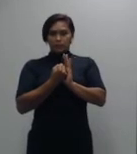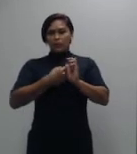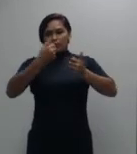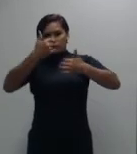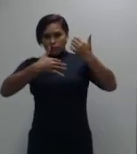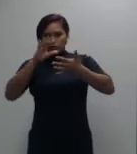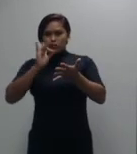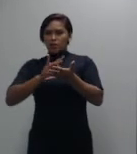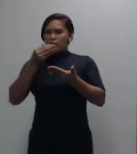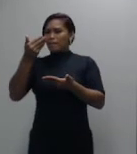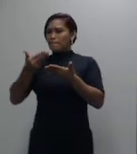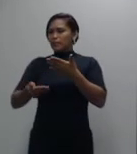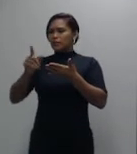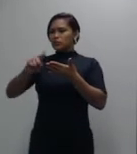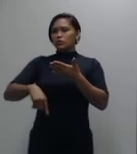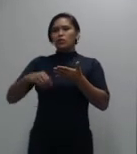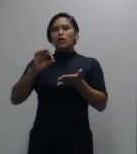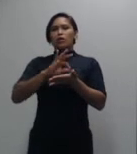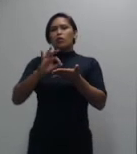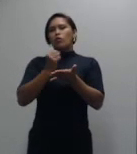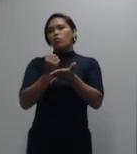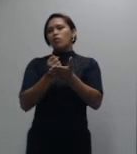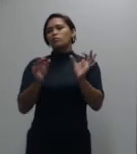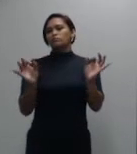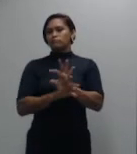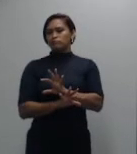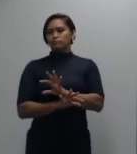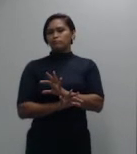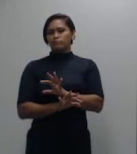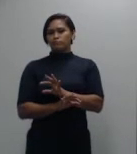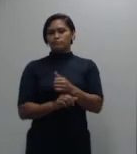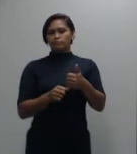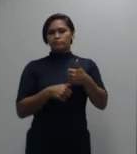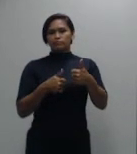efetivamente prejudicada que ela quebra de contrato então